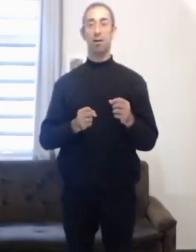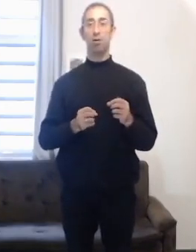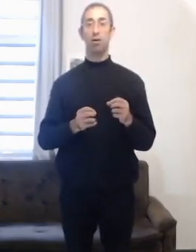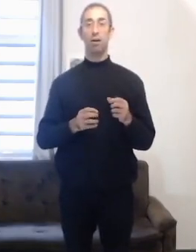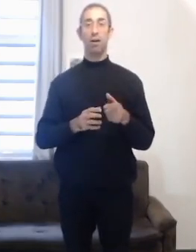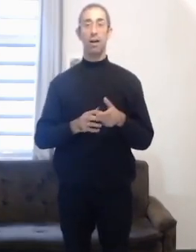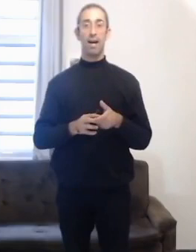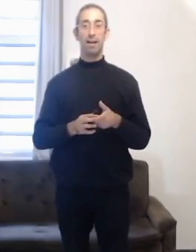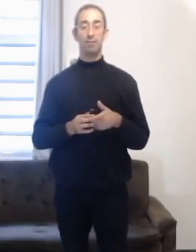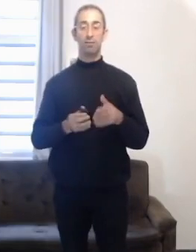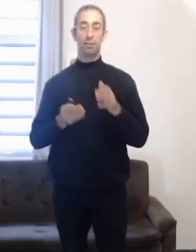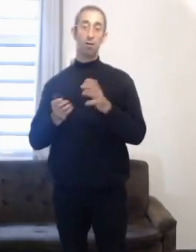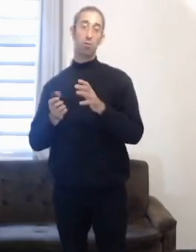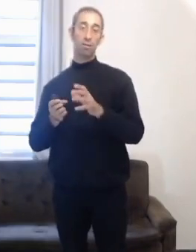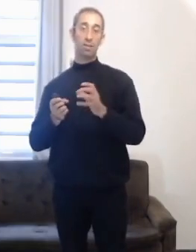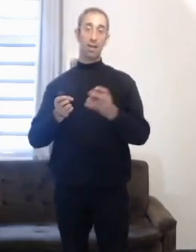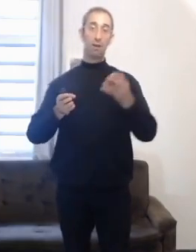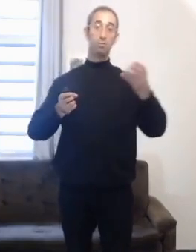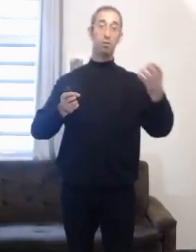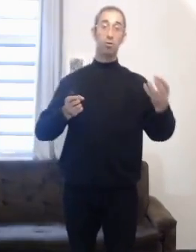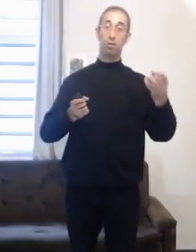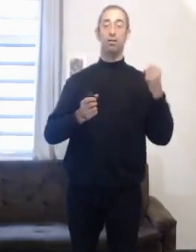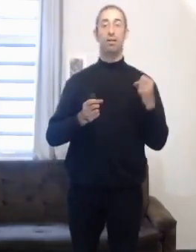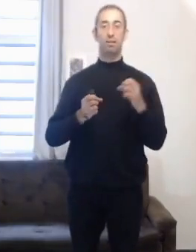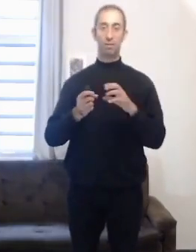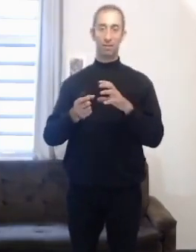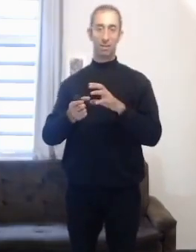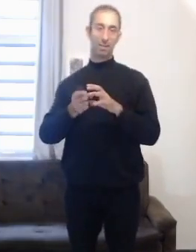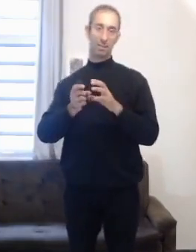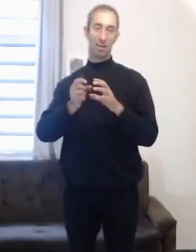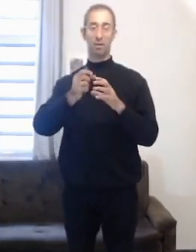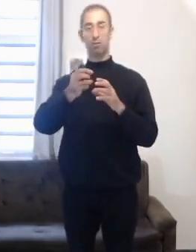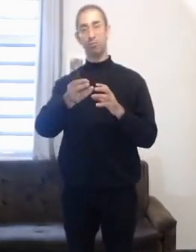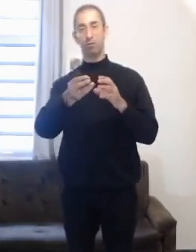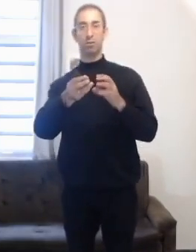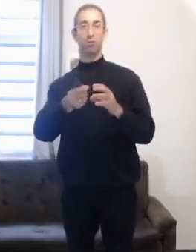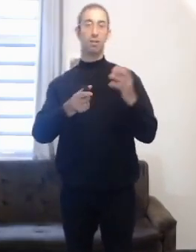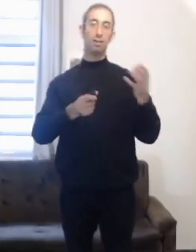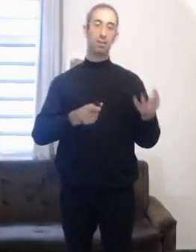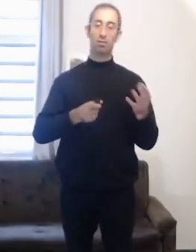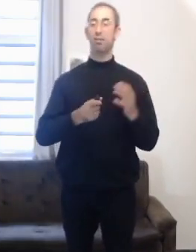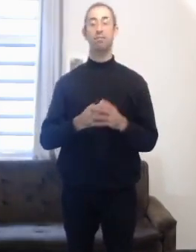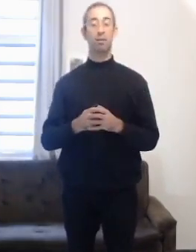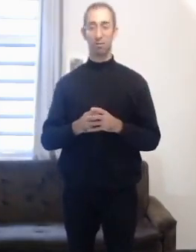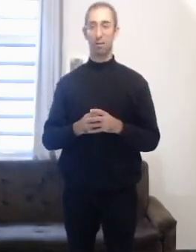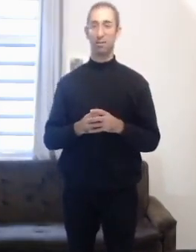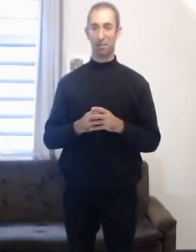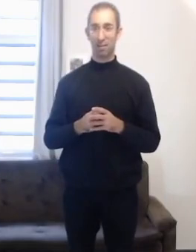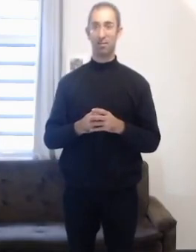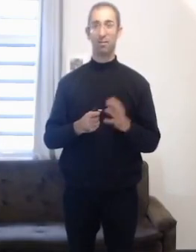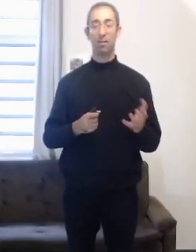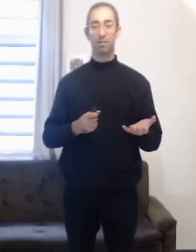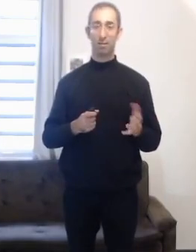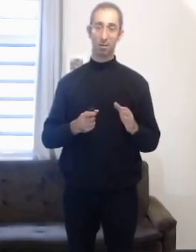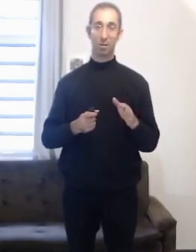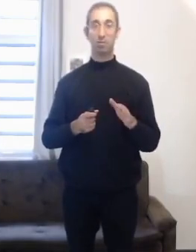testar. Tal coisa causa outra. Aí você vai testar se realmente quando uma coisa acontece, a outra também acontece, né? Seria mais ou menos